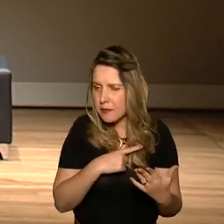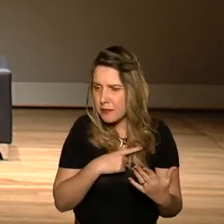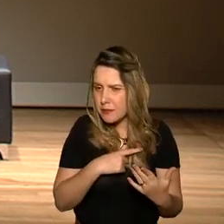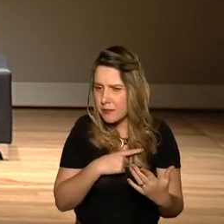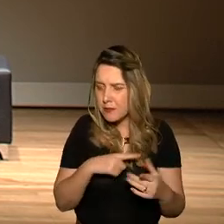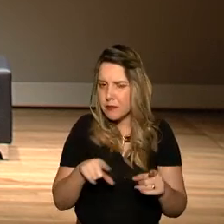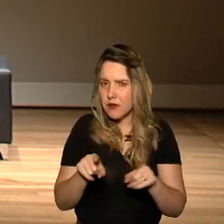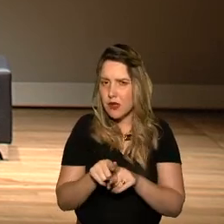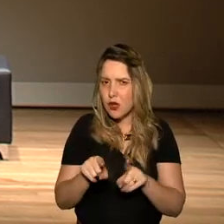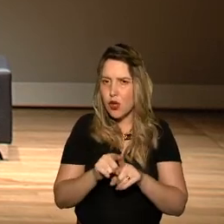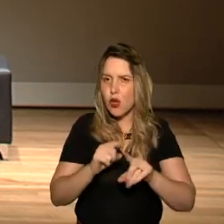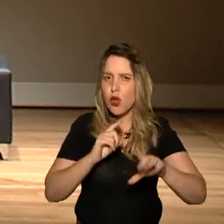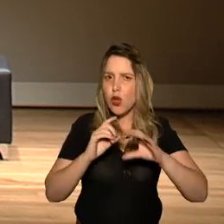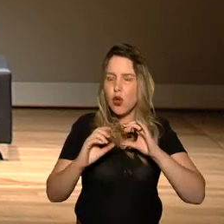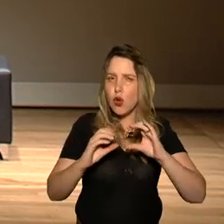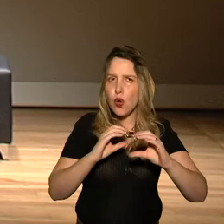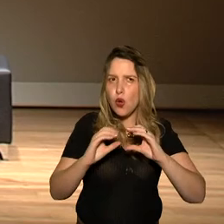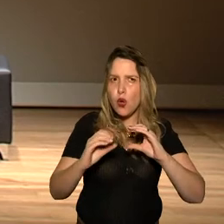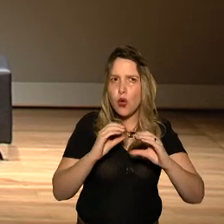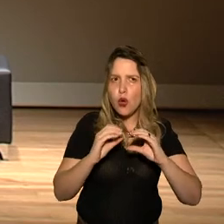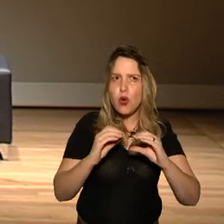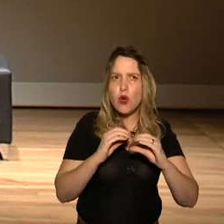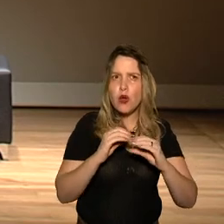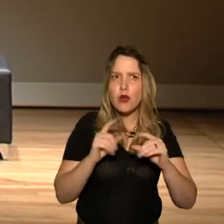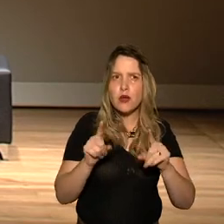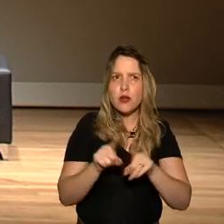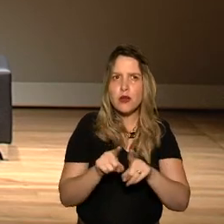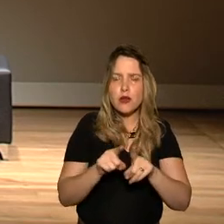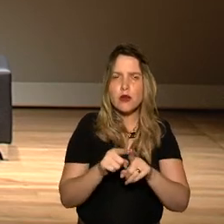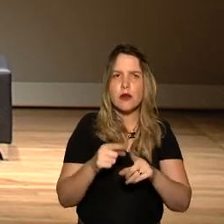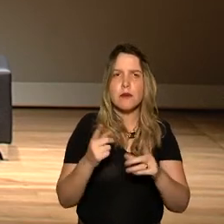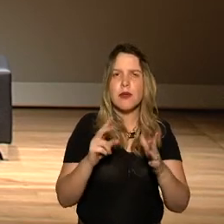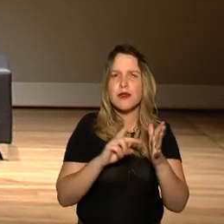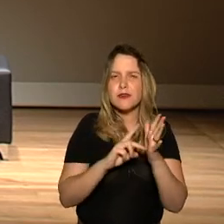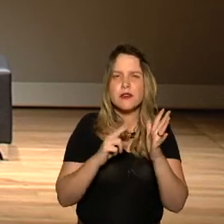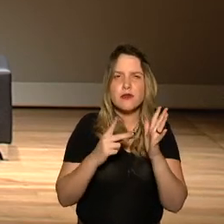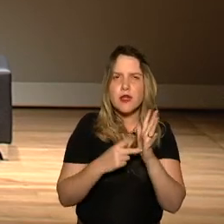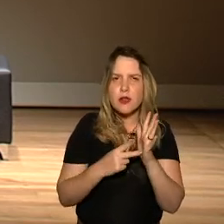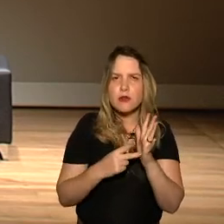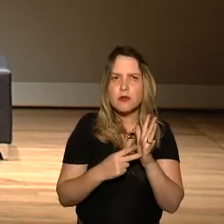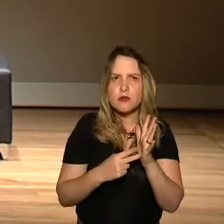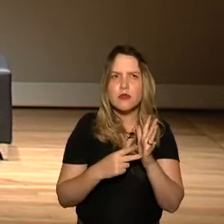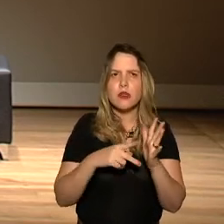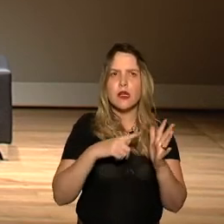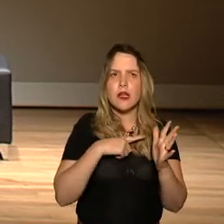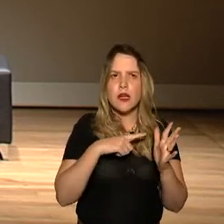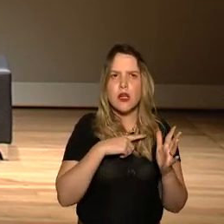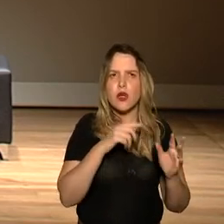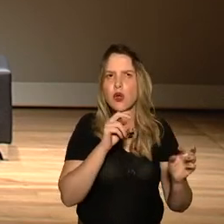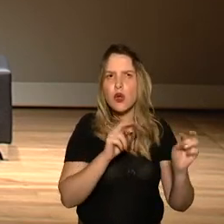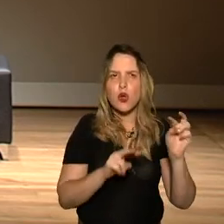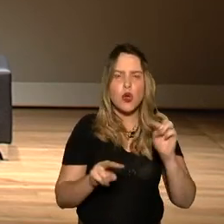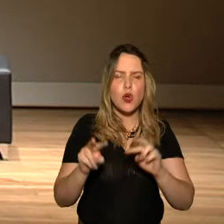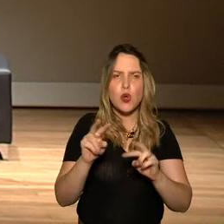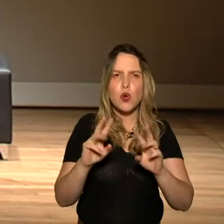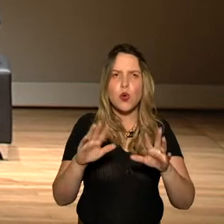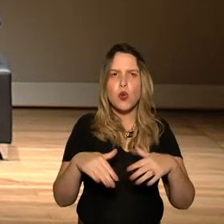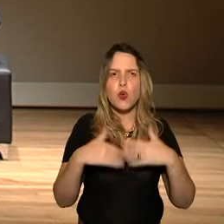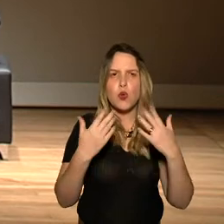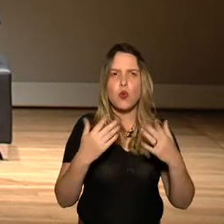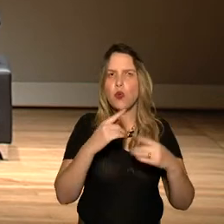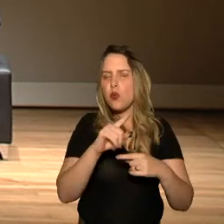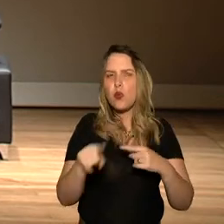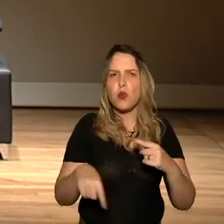como ele falou lá simplificar vai simplificar então e aí quando se fala então